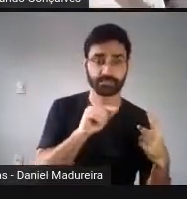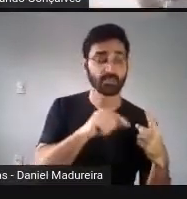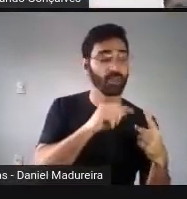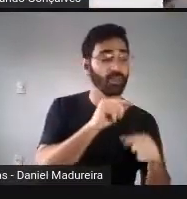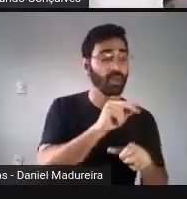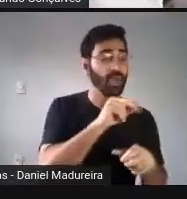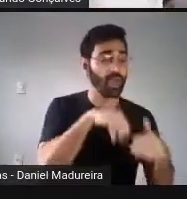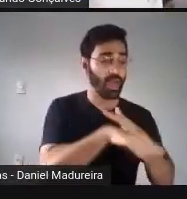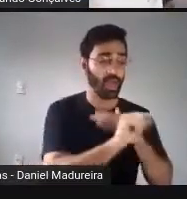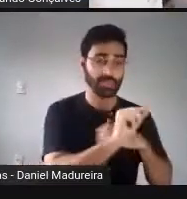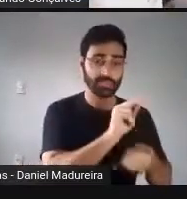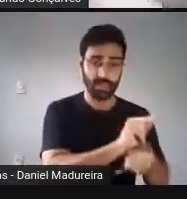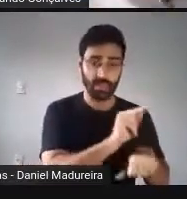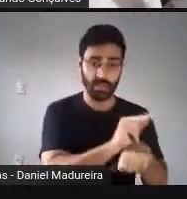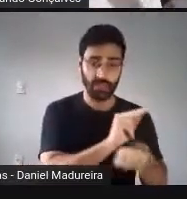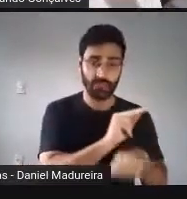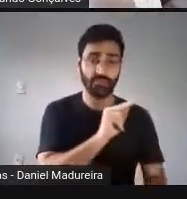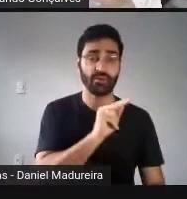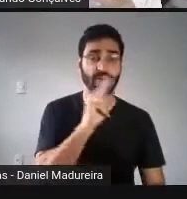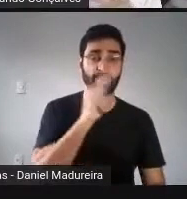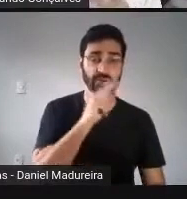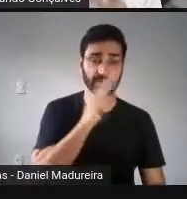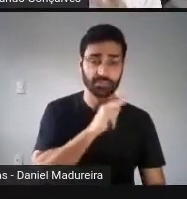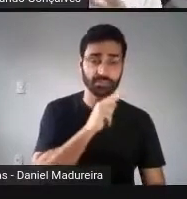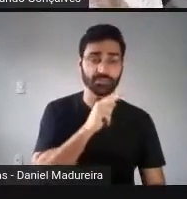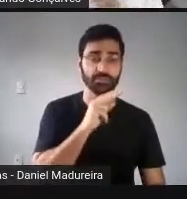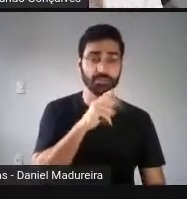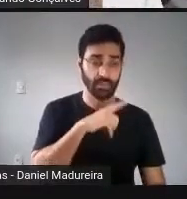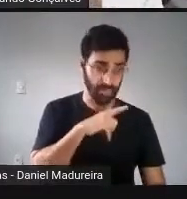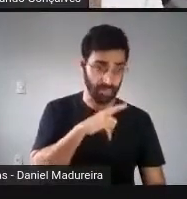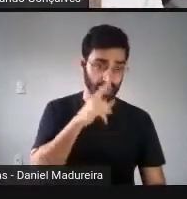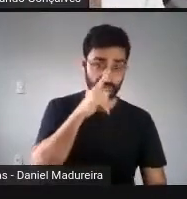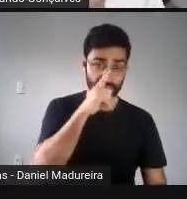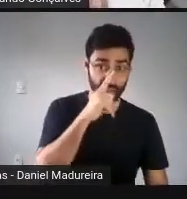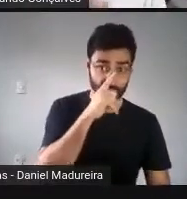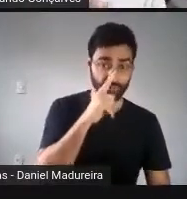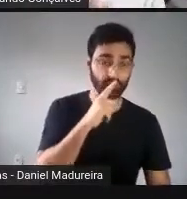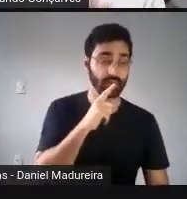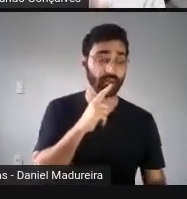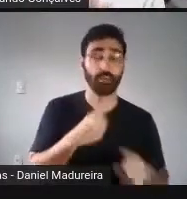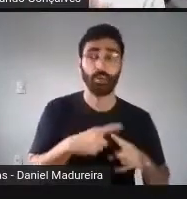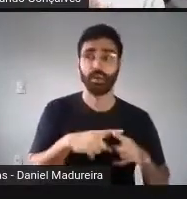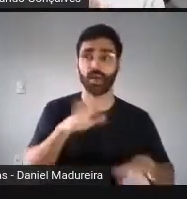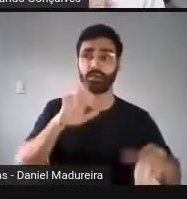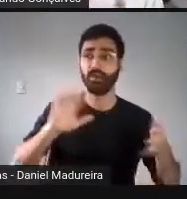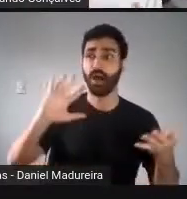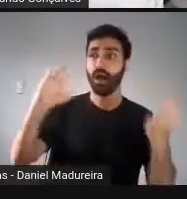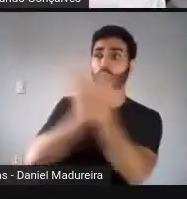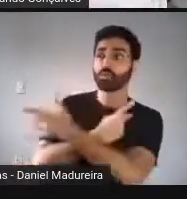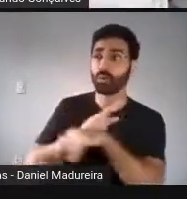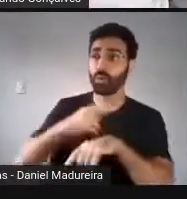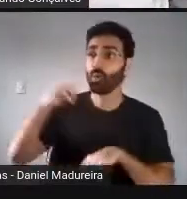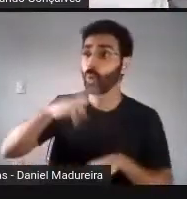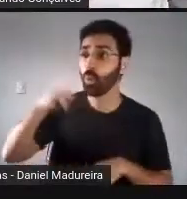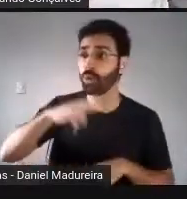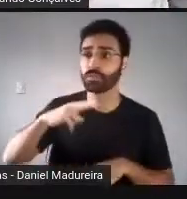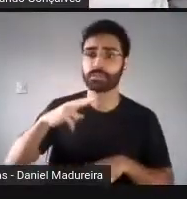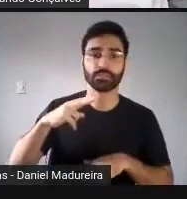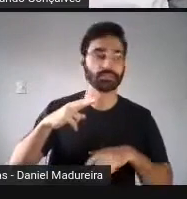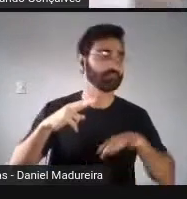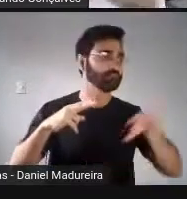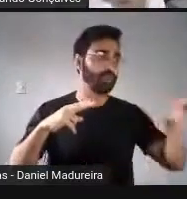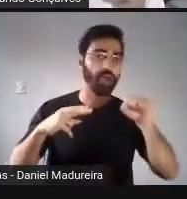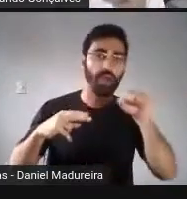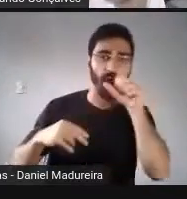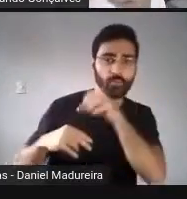emergência? Baixíssimo, tá? Então, assim, se é um dinheiro que eu preciso reaver ele a qualquer momento, eu não posso